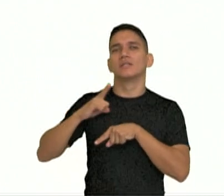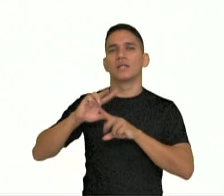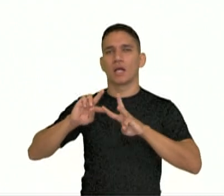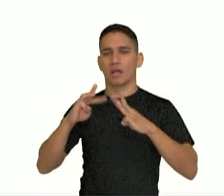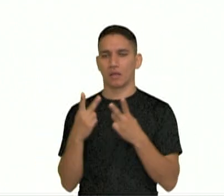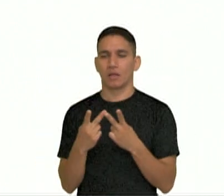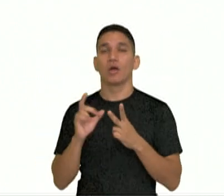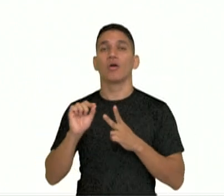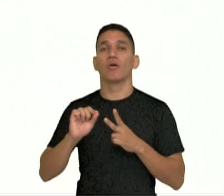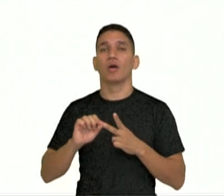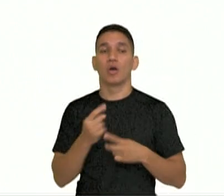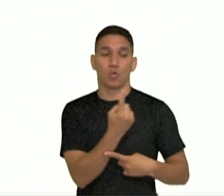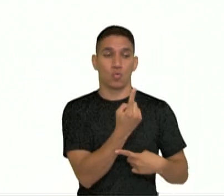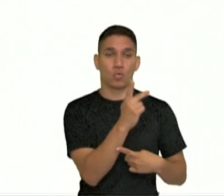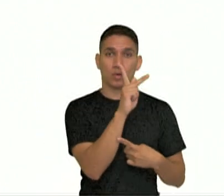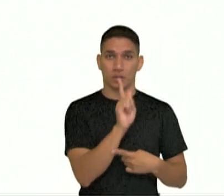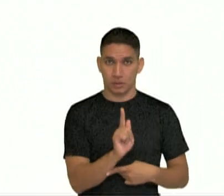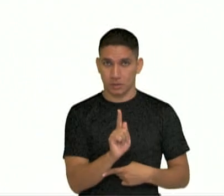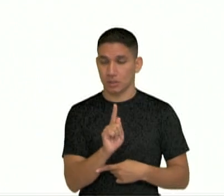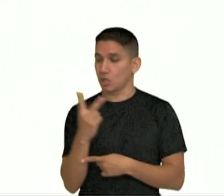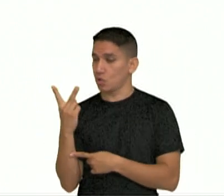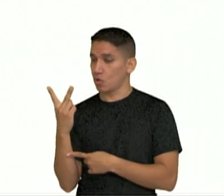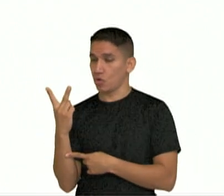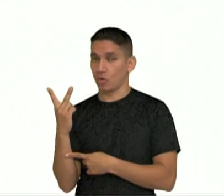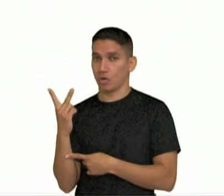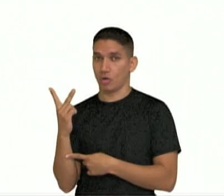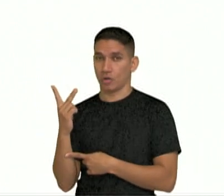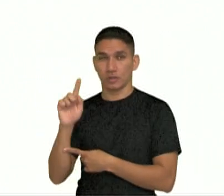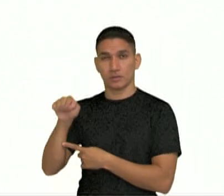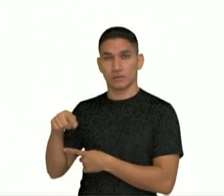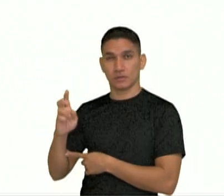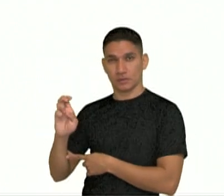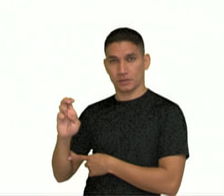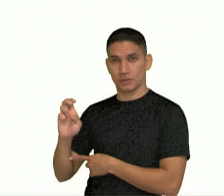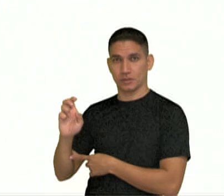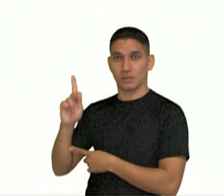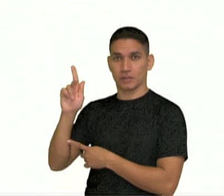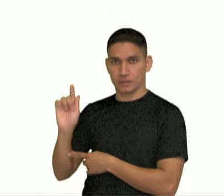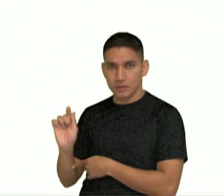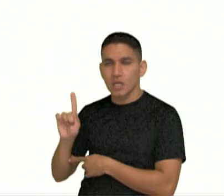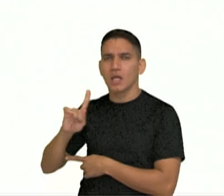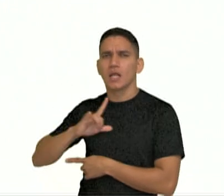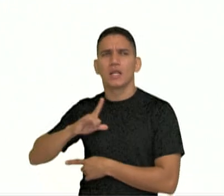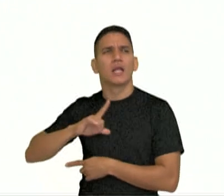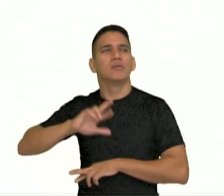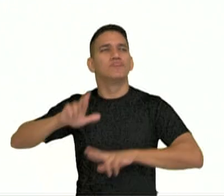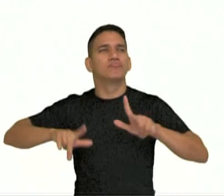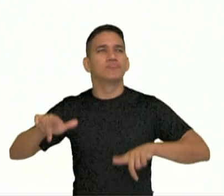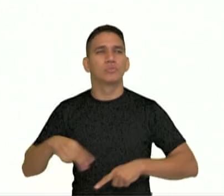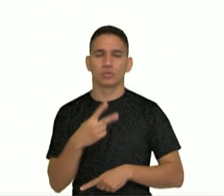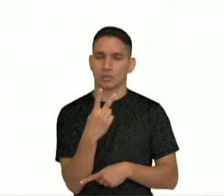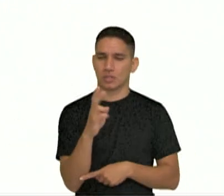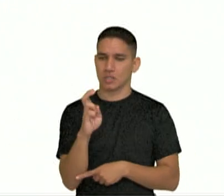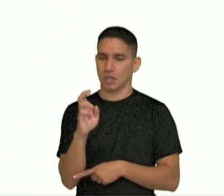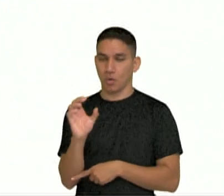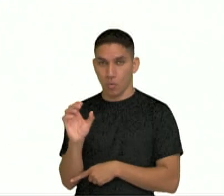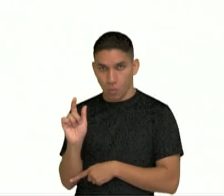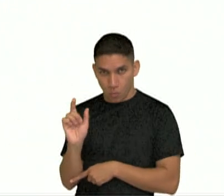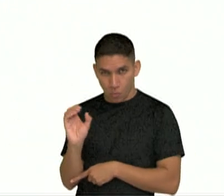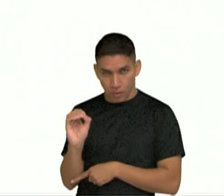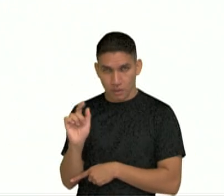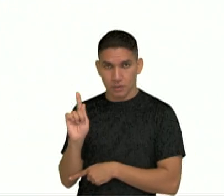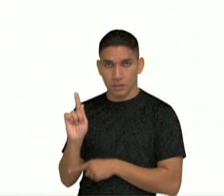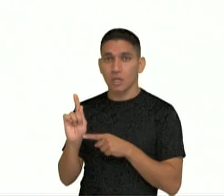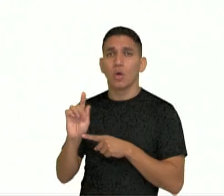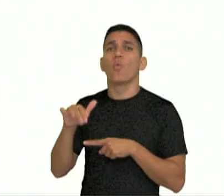entre 1 kg e 2,5 kg, com intervalos de 250 gramas de cada valor. Letra A. Quais fenótipos